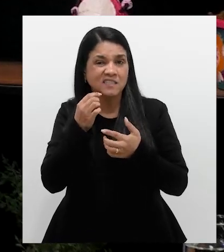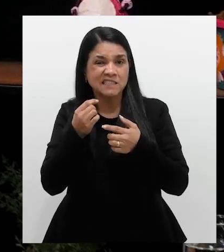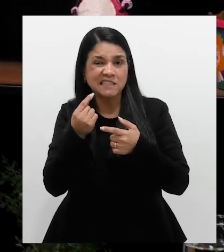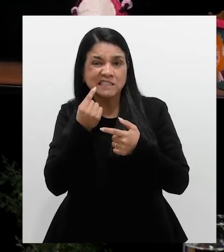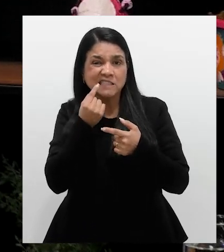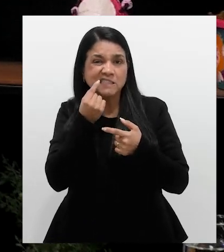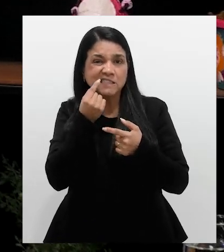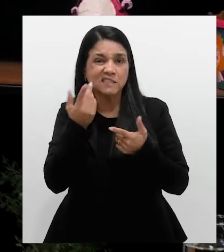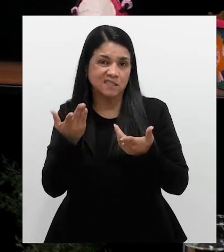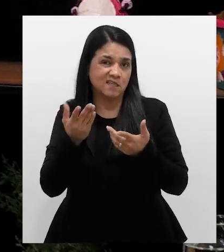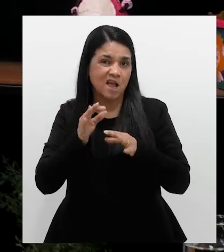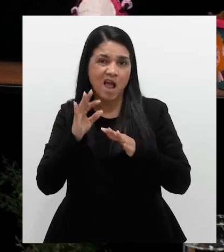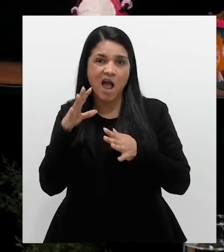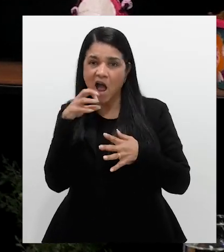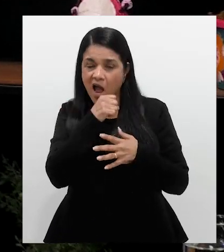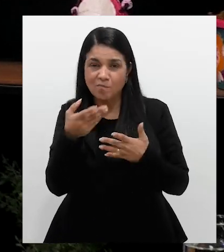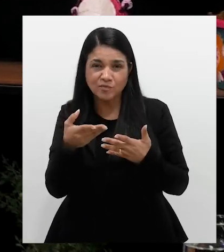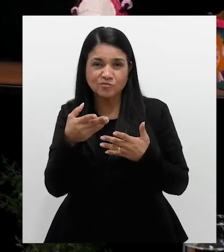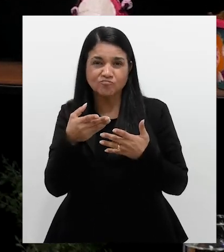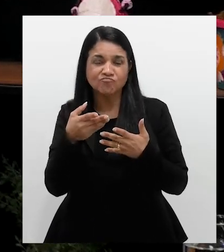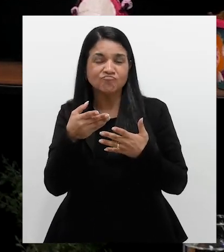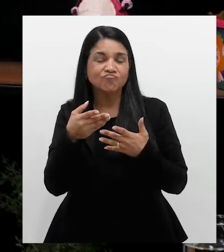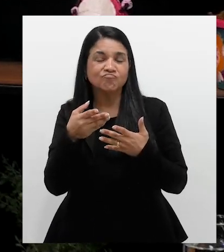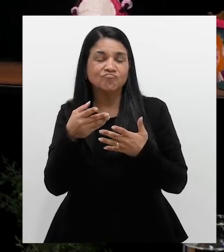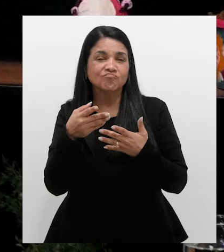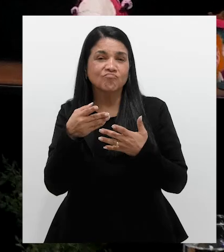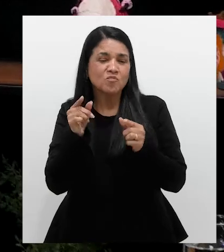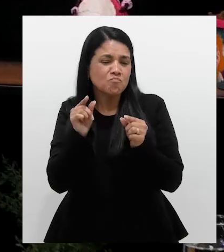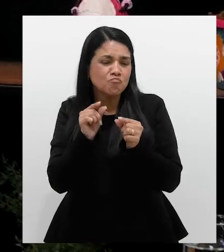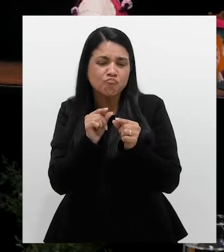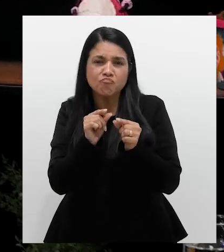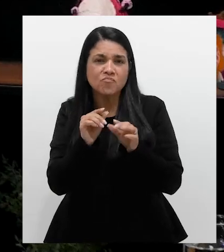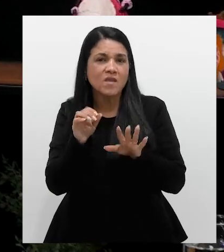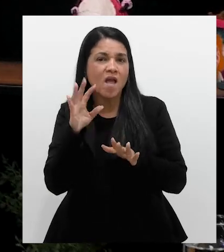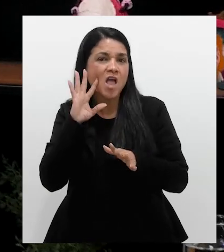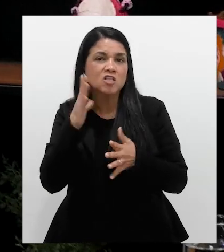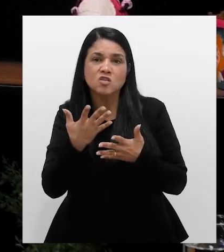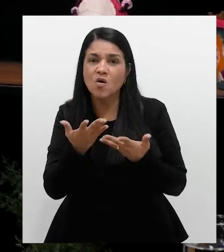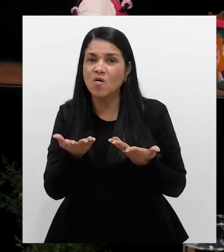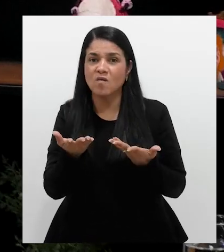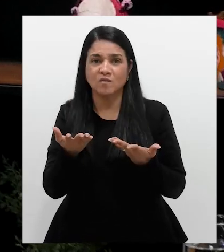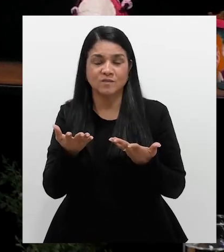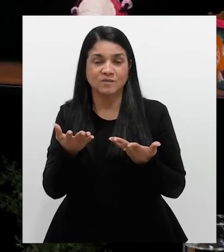às vezes é uma ação curativa, ali, uma intervenção muito mínima, onde